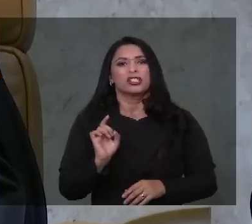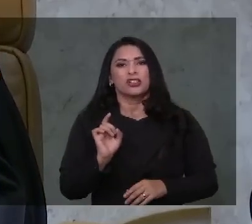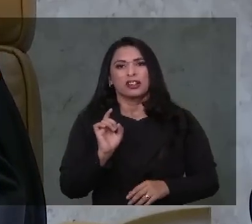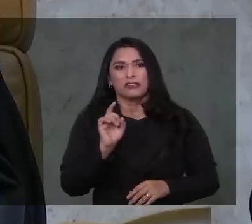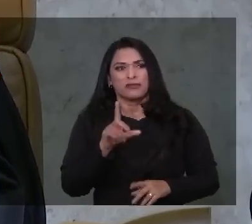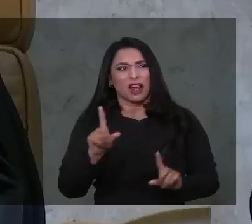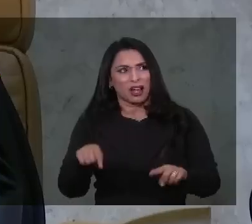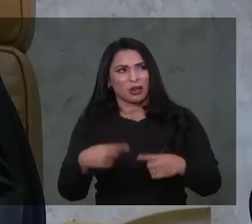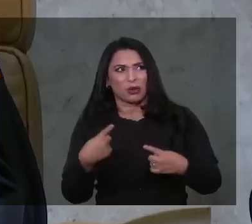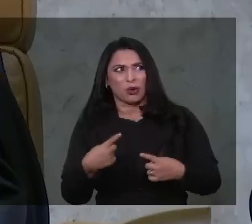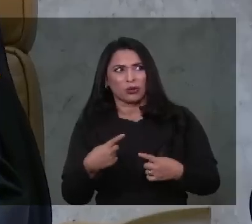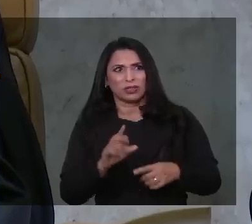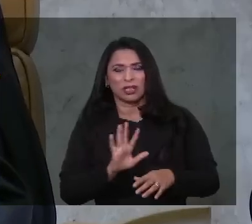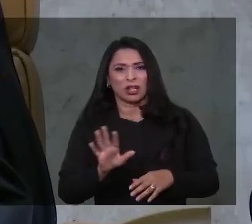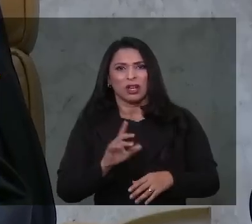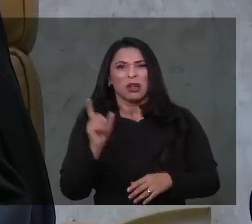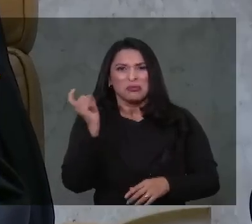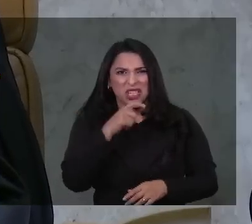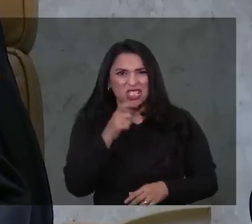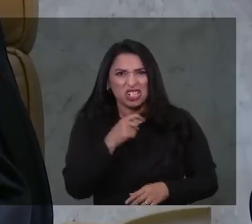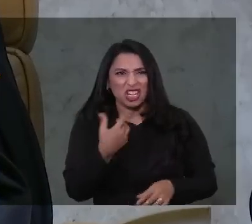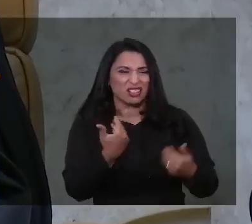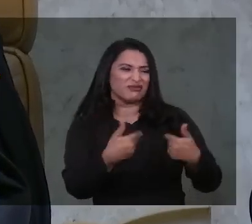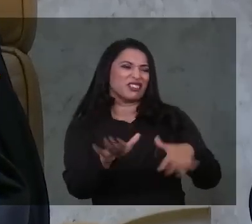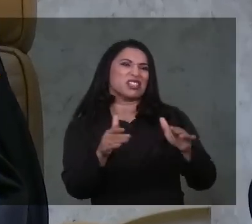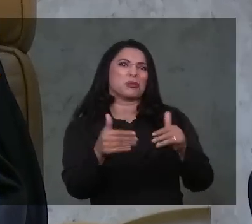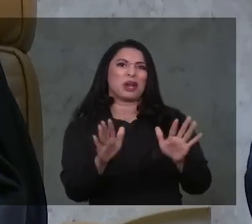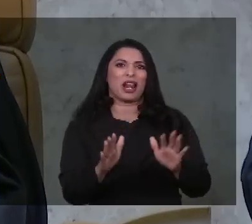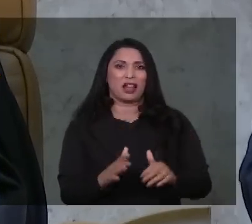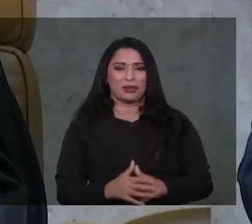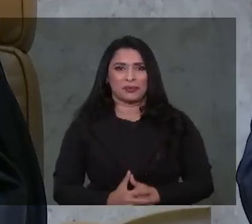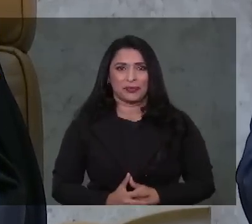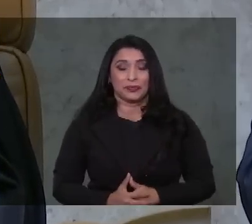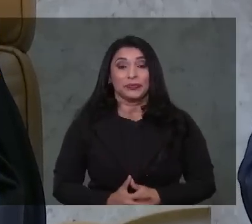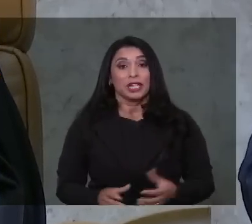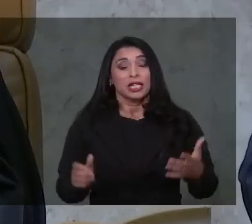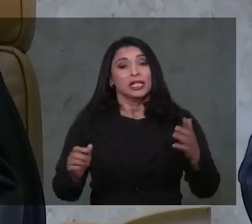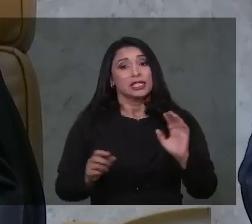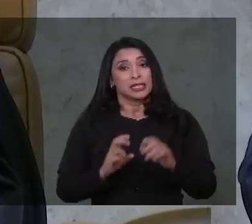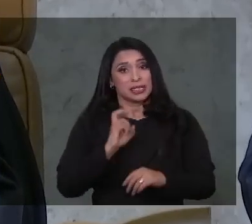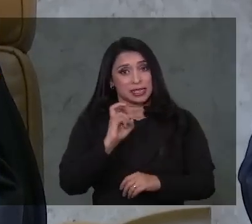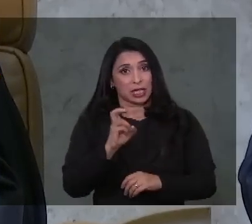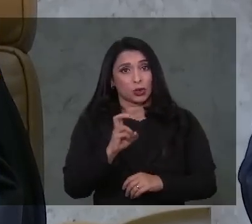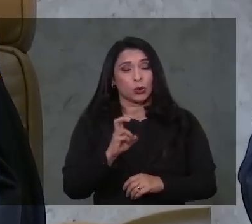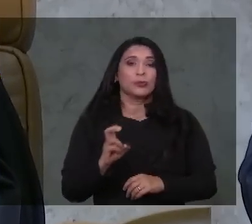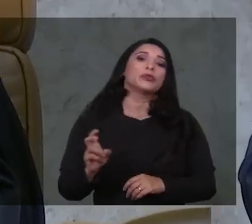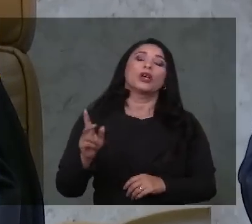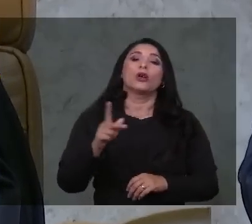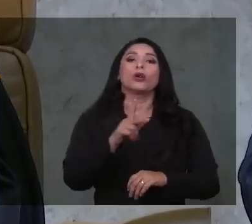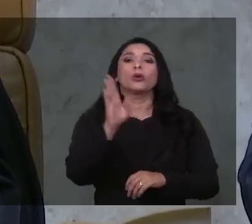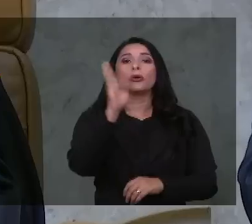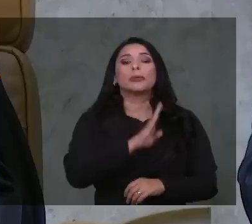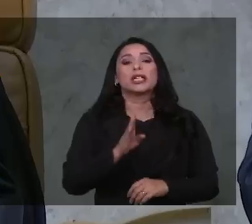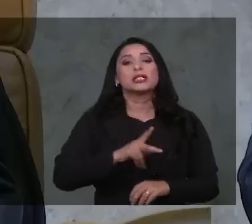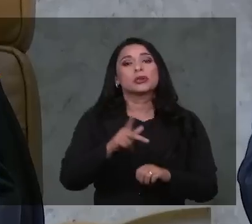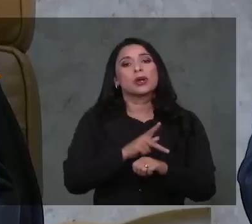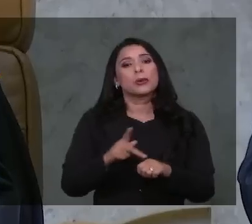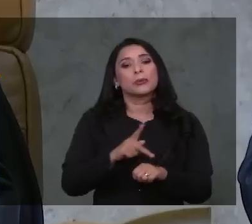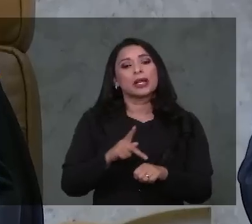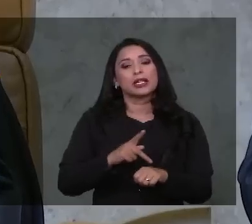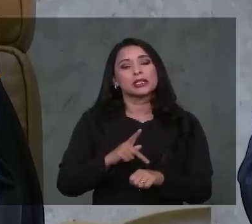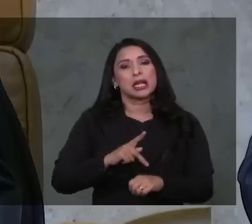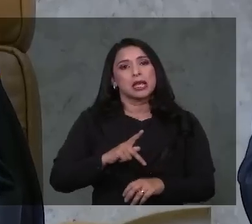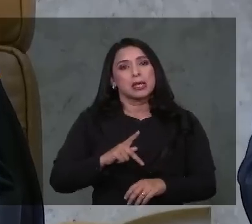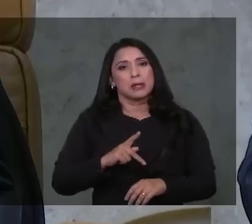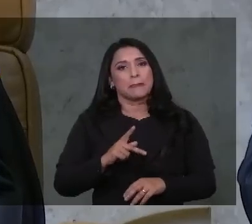mentira, trate com indiferença. 5. O Brasil é um país onde muita gente coloca as relações